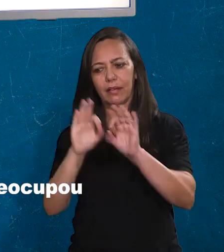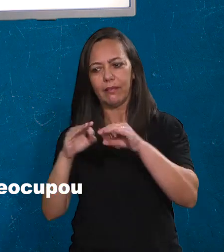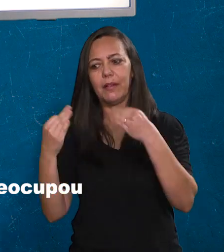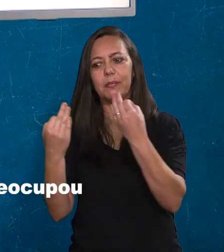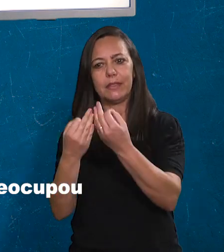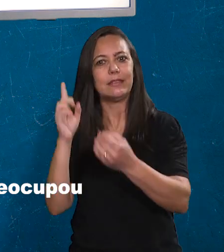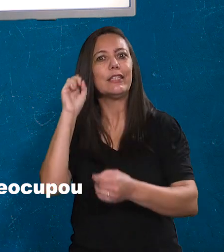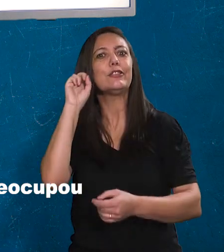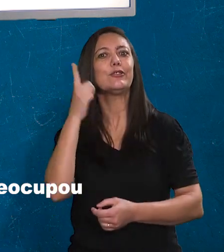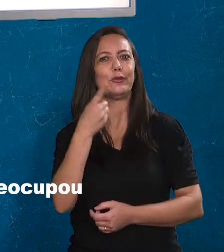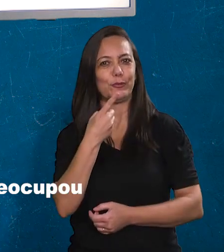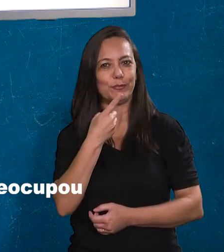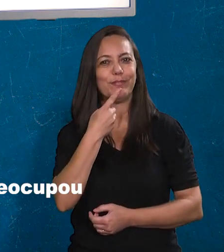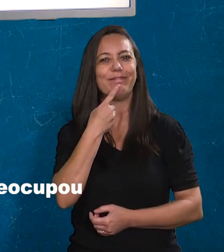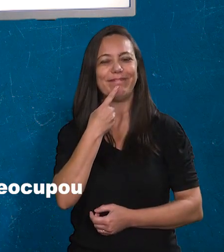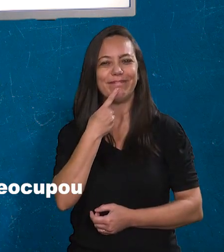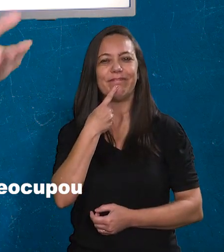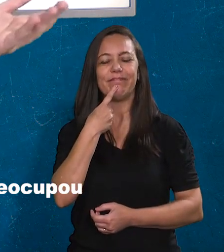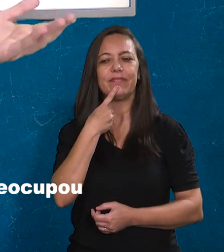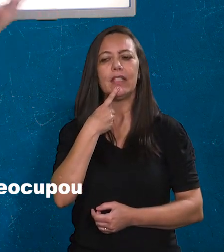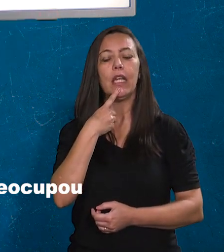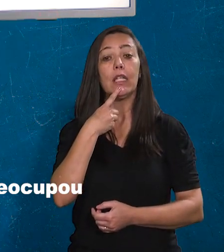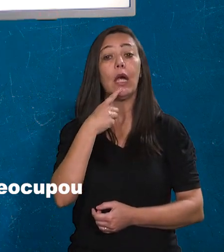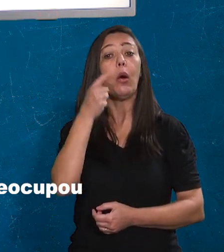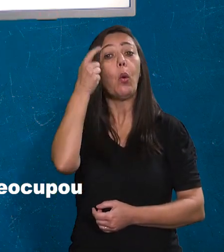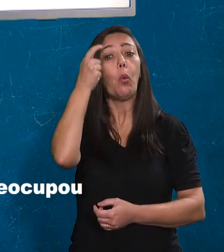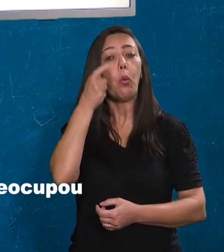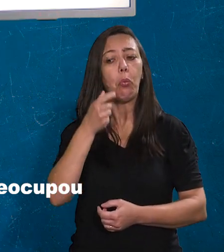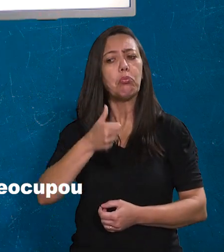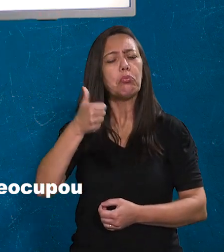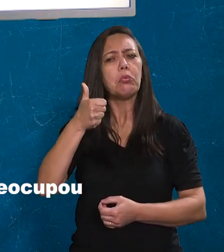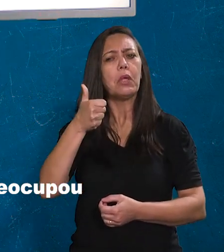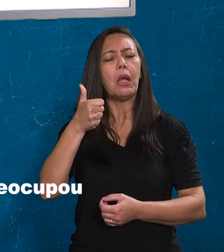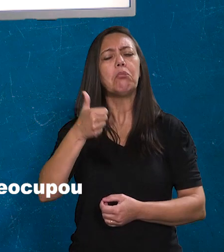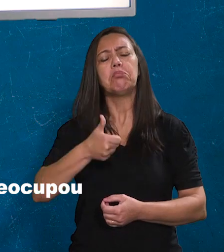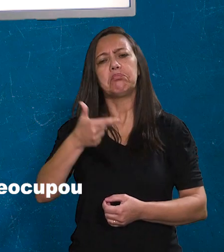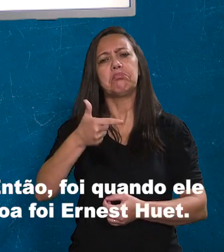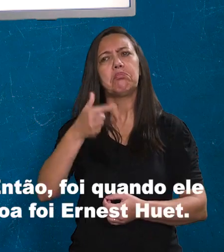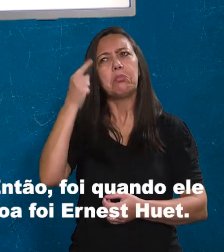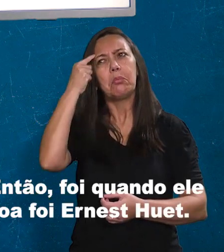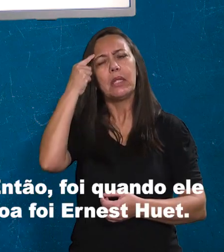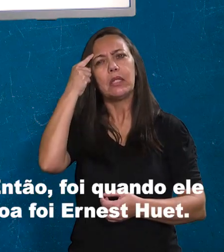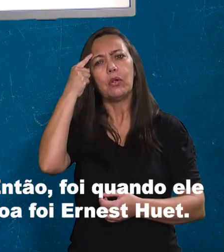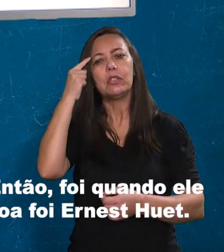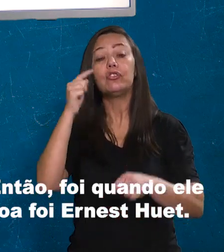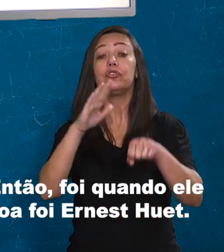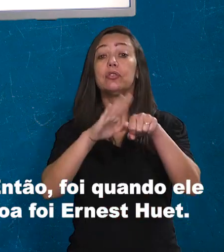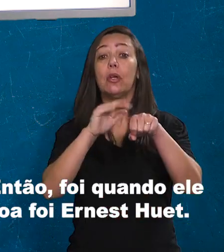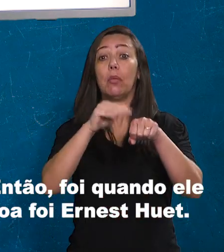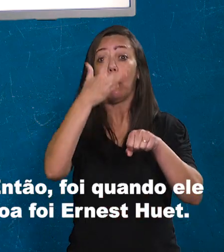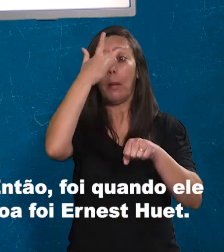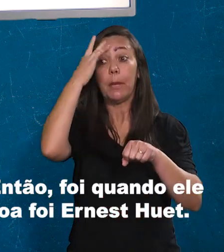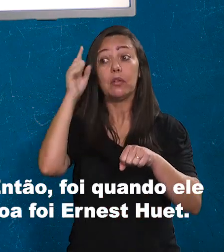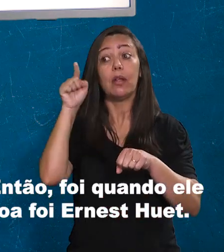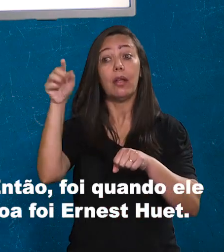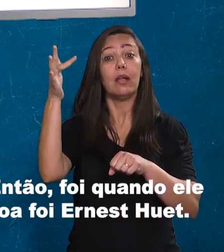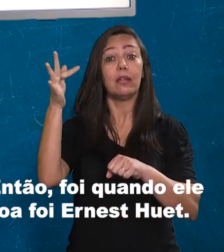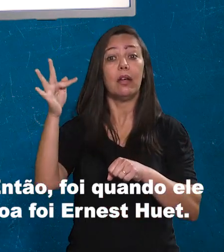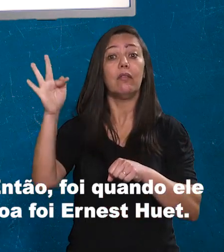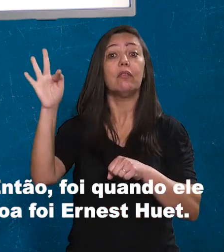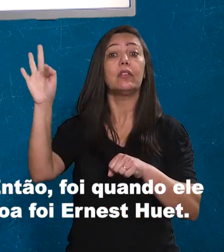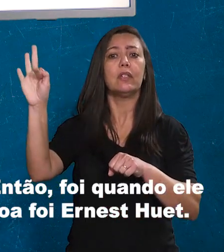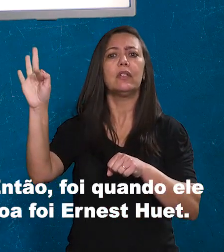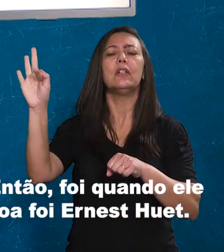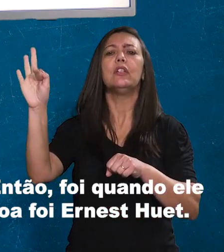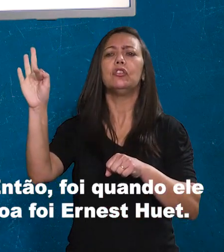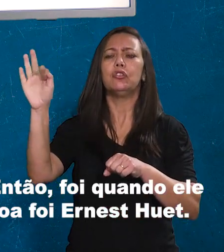na família e se preocupou em trazer alguém de lá da França, porque o trabalho já estava